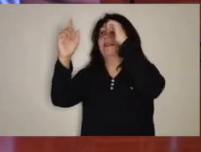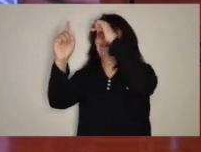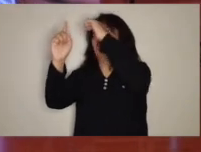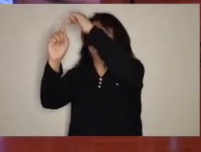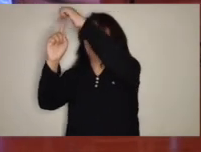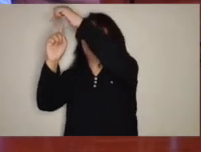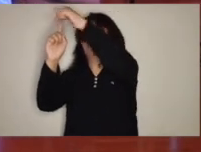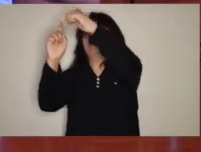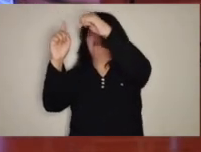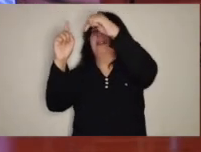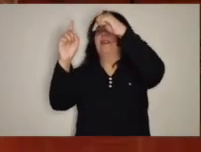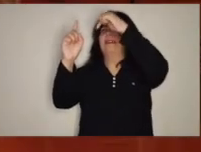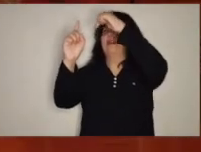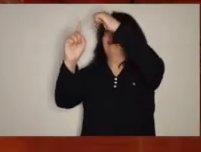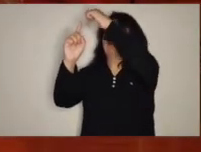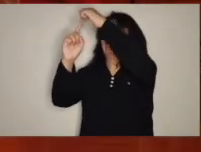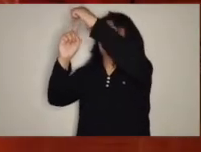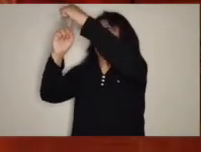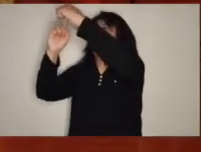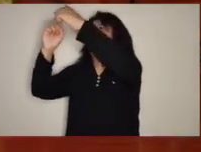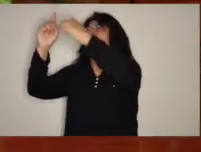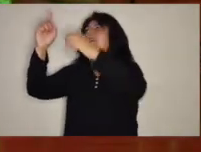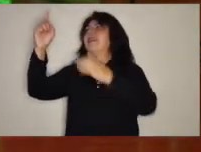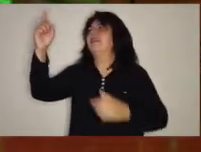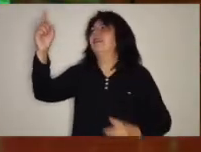Jesus, só Tu és